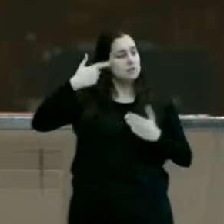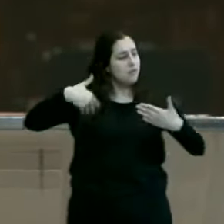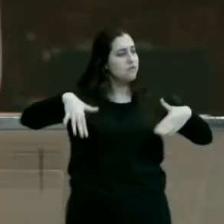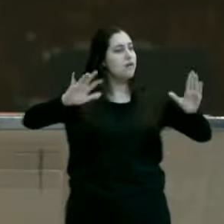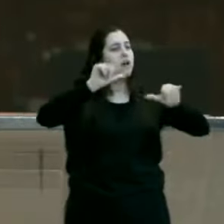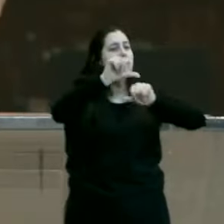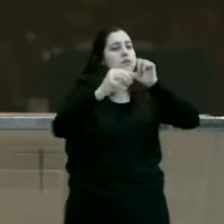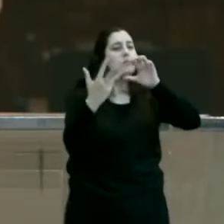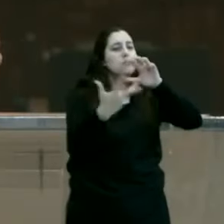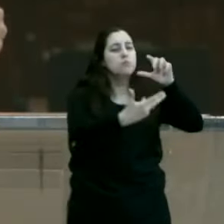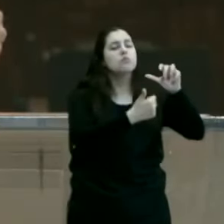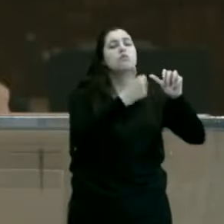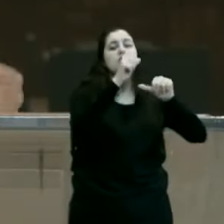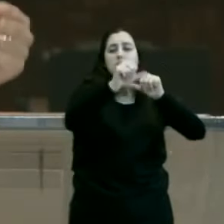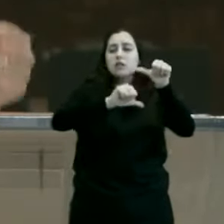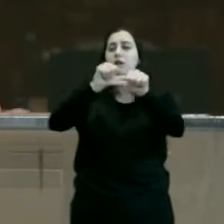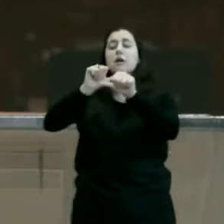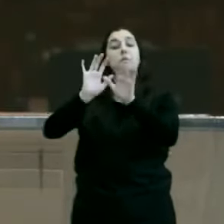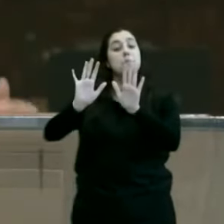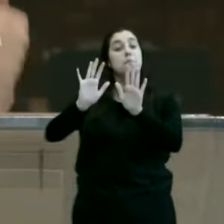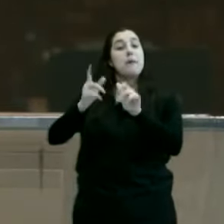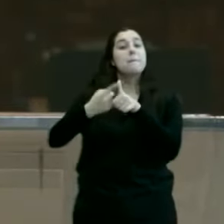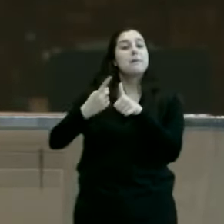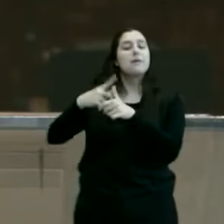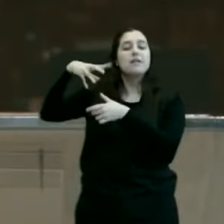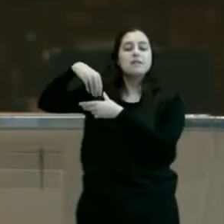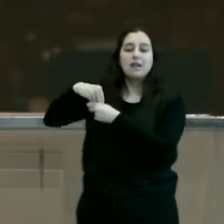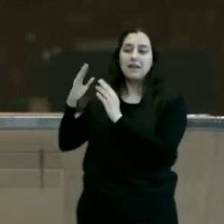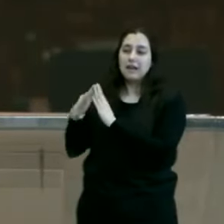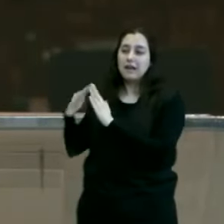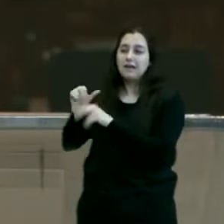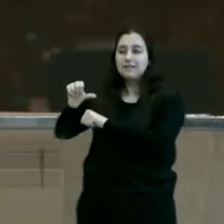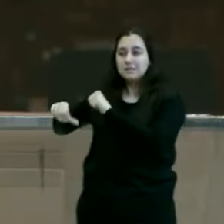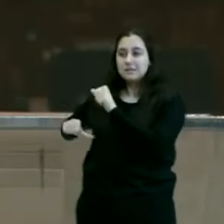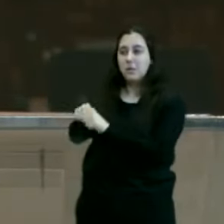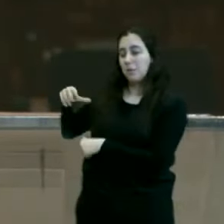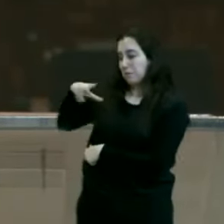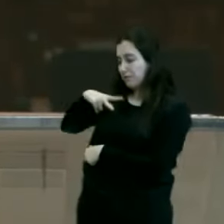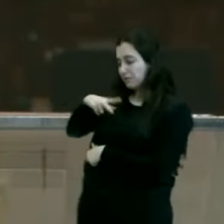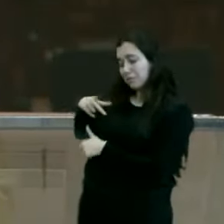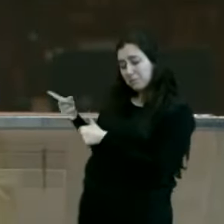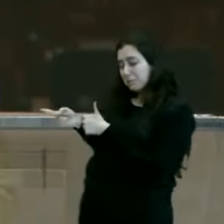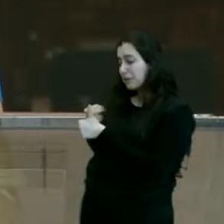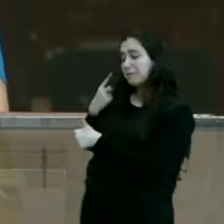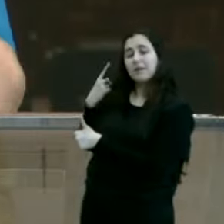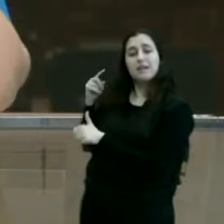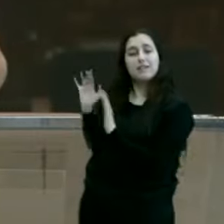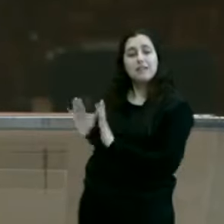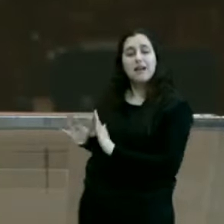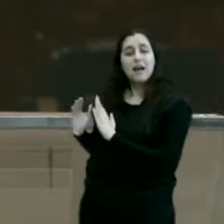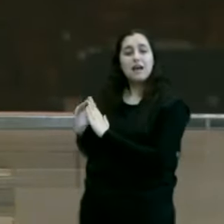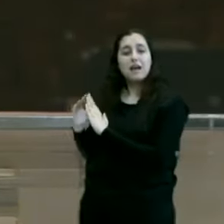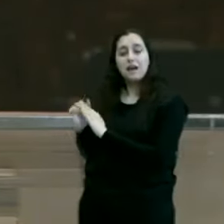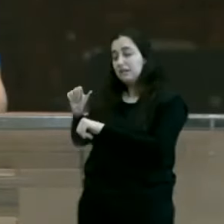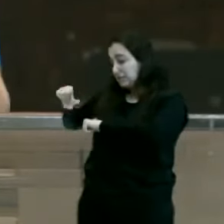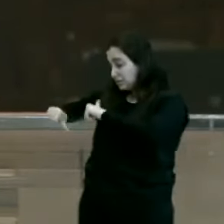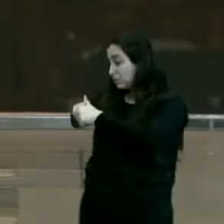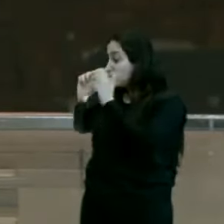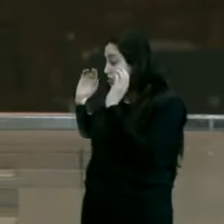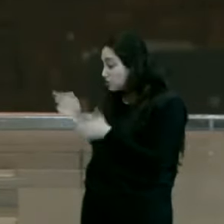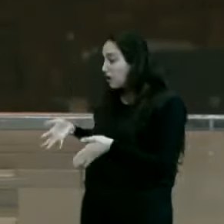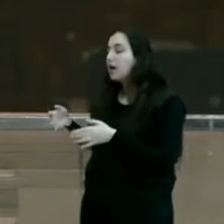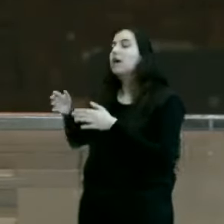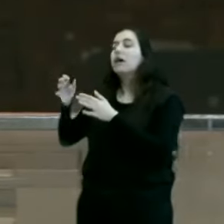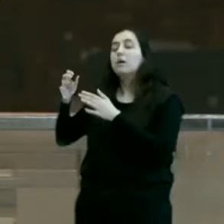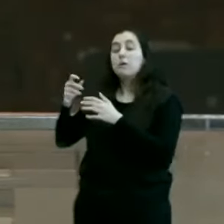Vamos começar transformando o mundo da nossa casa, o nosso mundo pessoal. Primeiro o nosso mundo pessoal, a nossa vida, depois